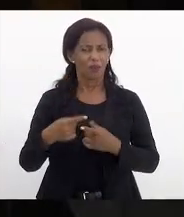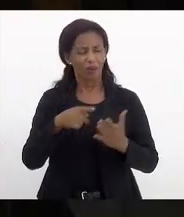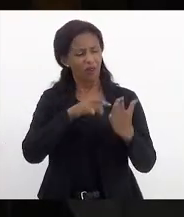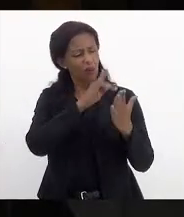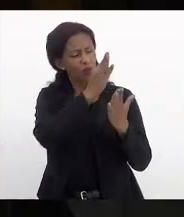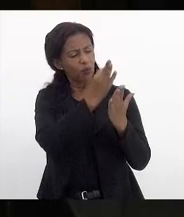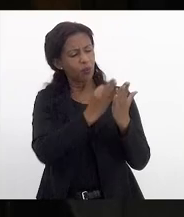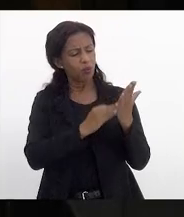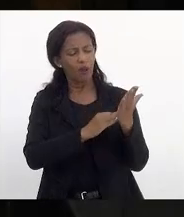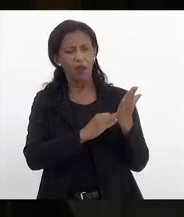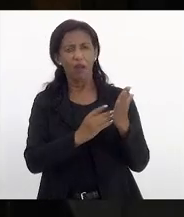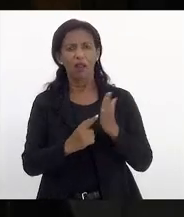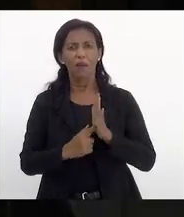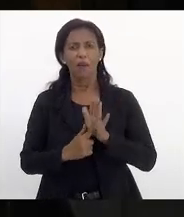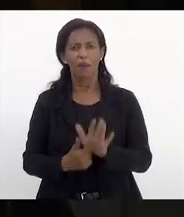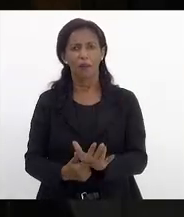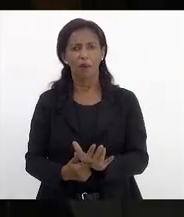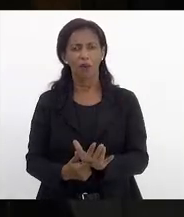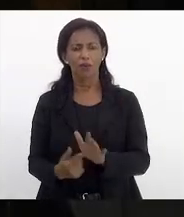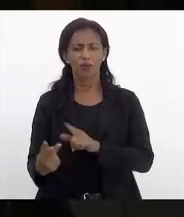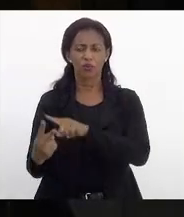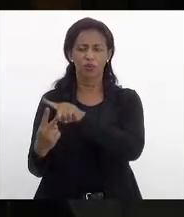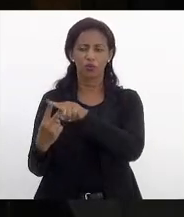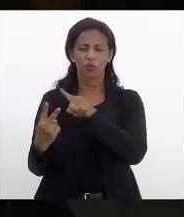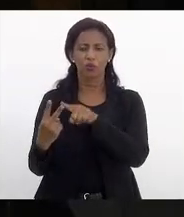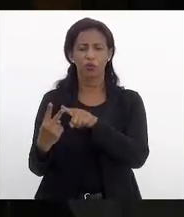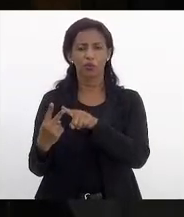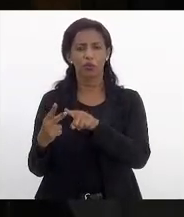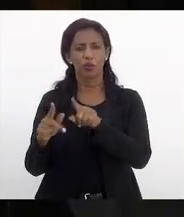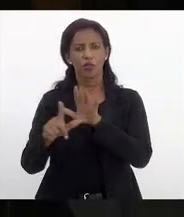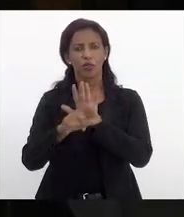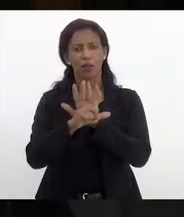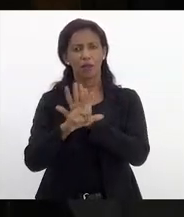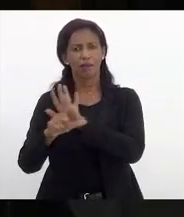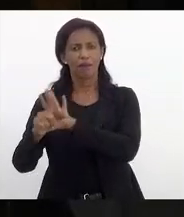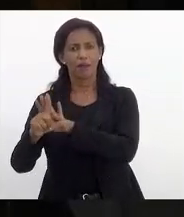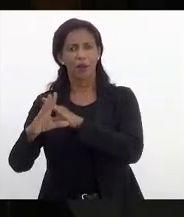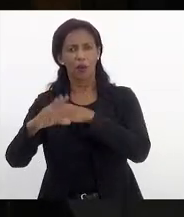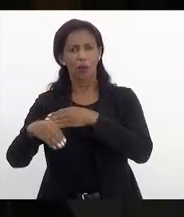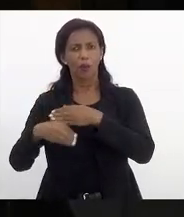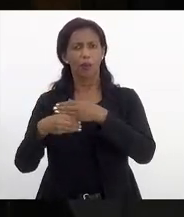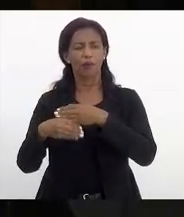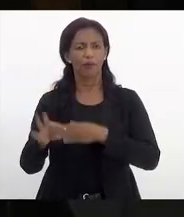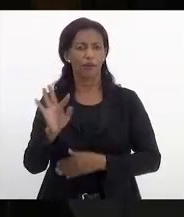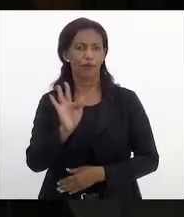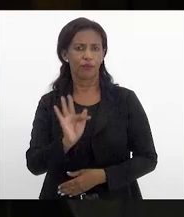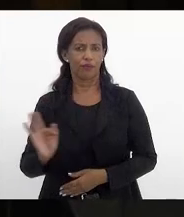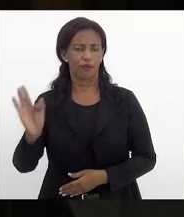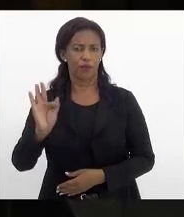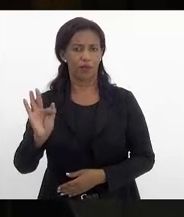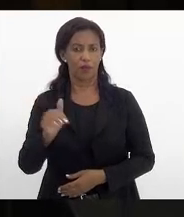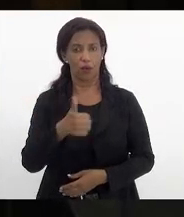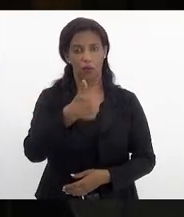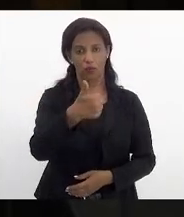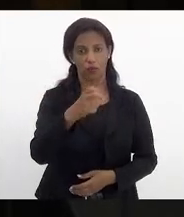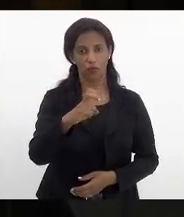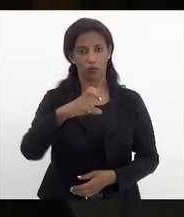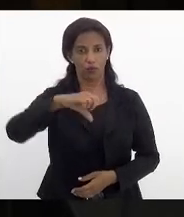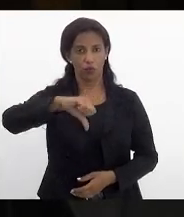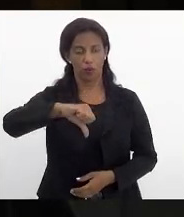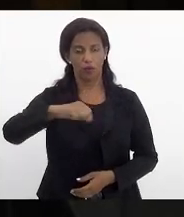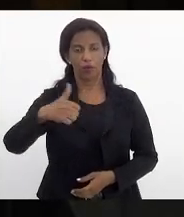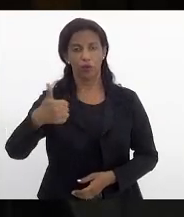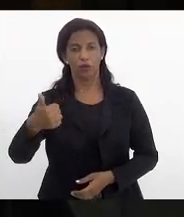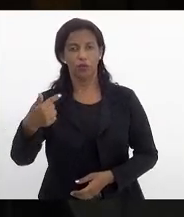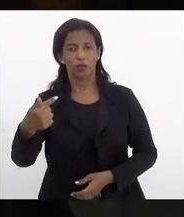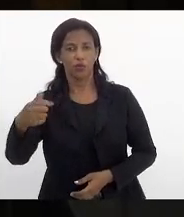citam explicitamente as duas leis complementares federais, a 159 e a 178,